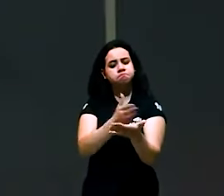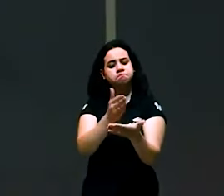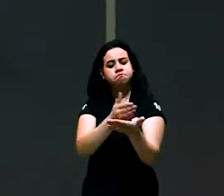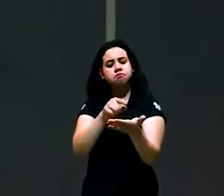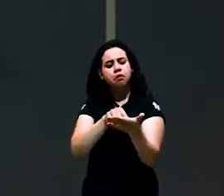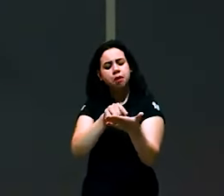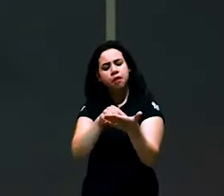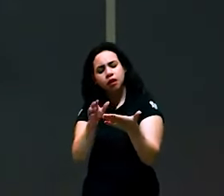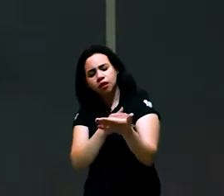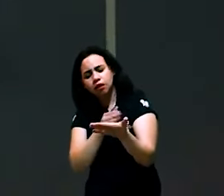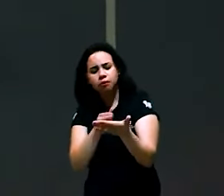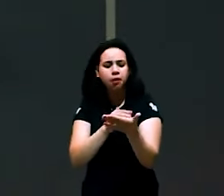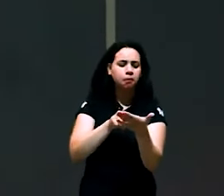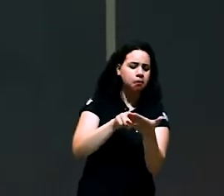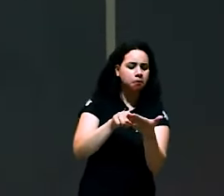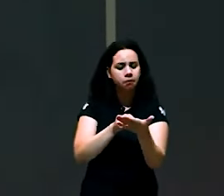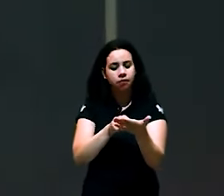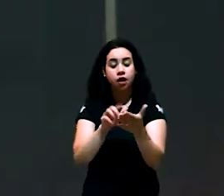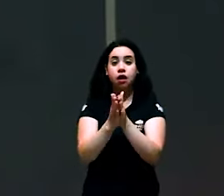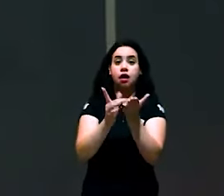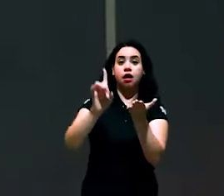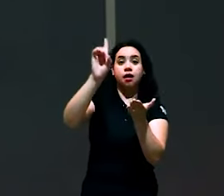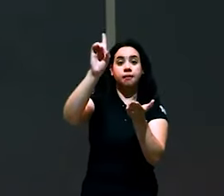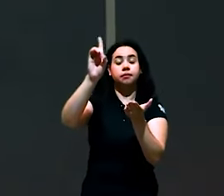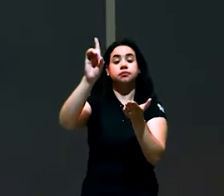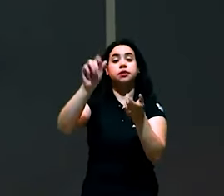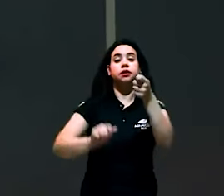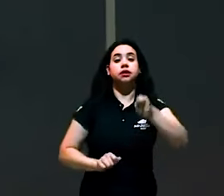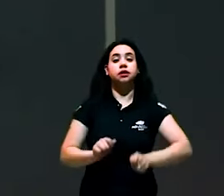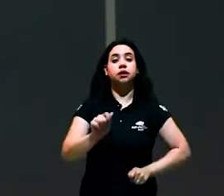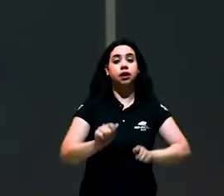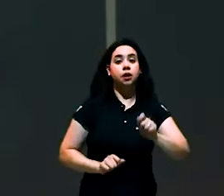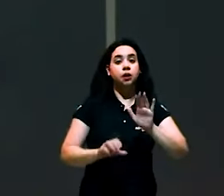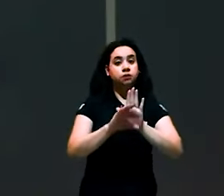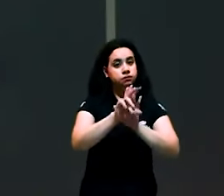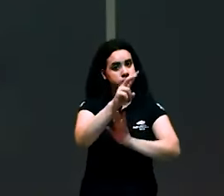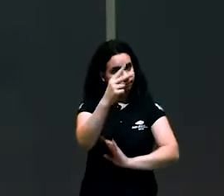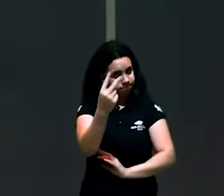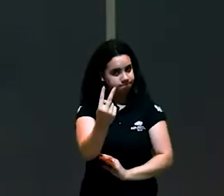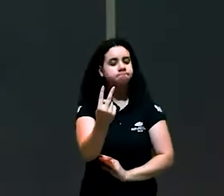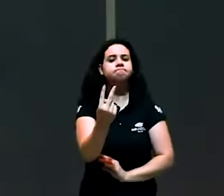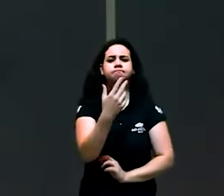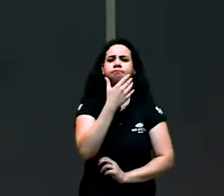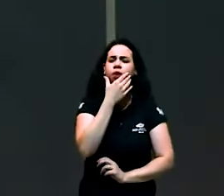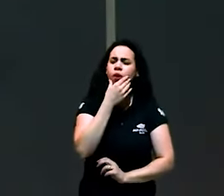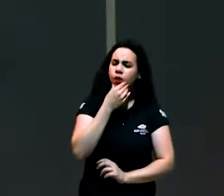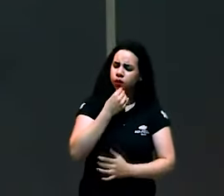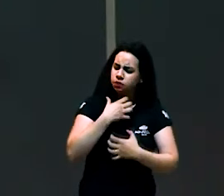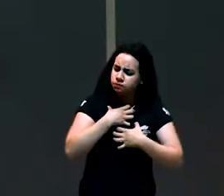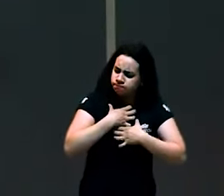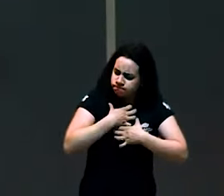2. E esse homem, com a paixão de parte de Deus,